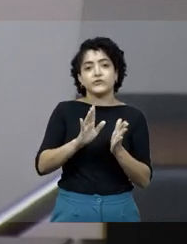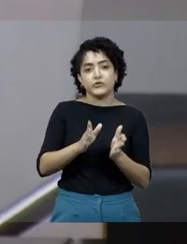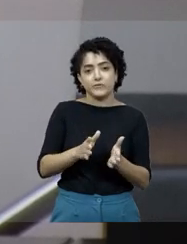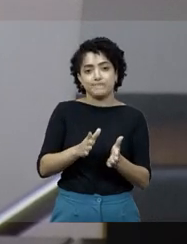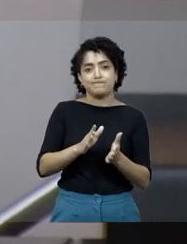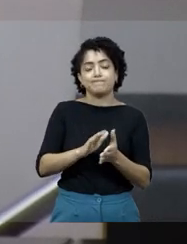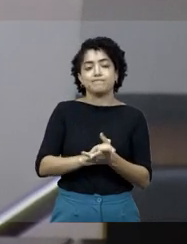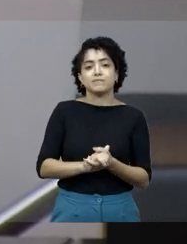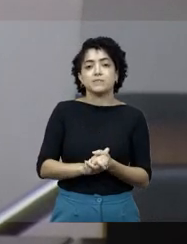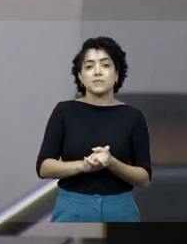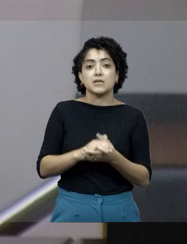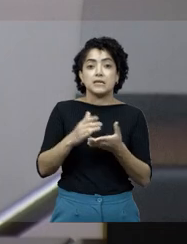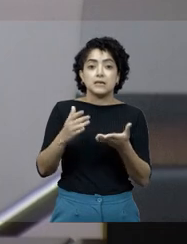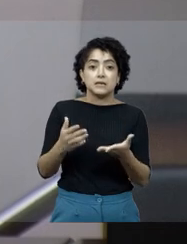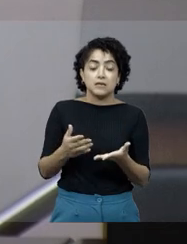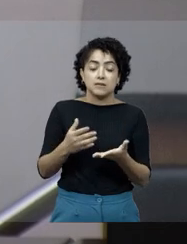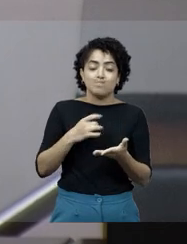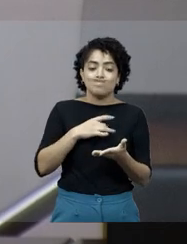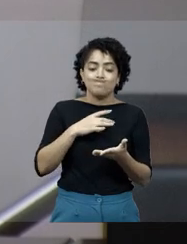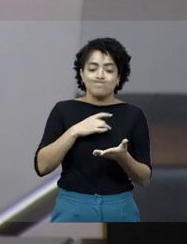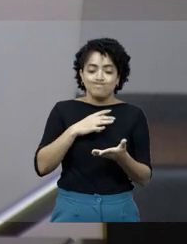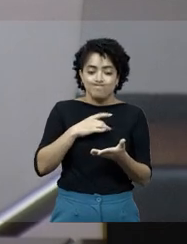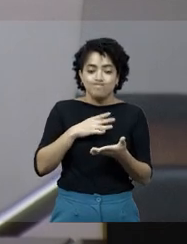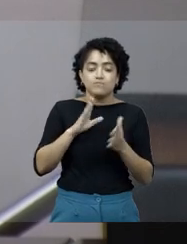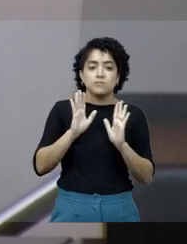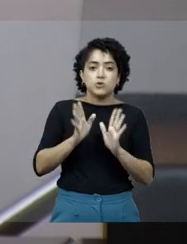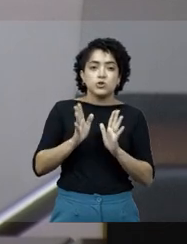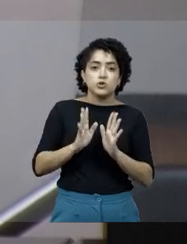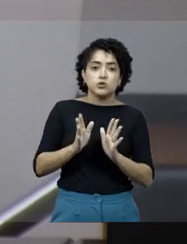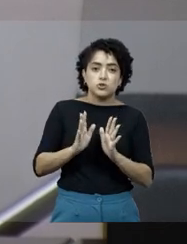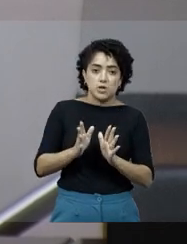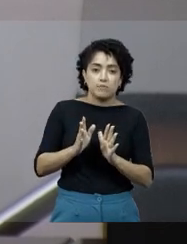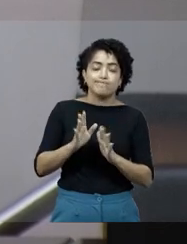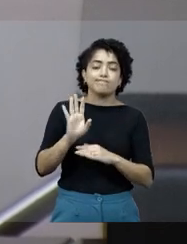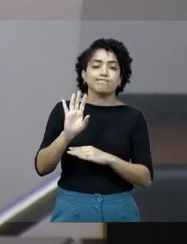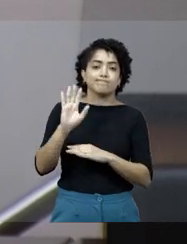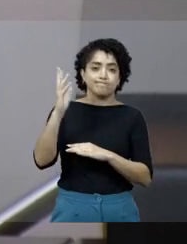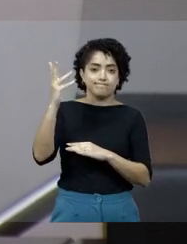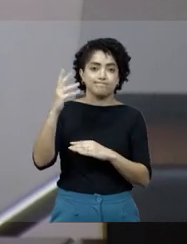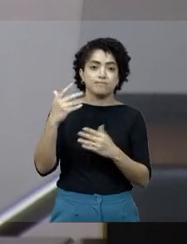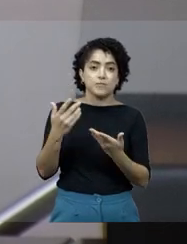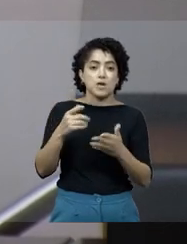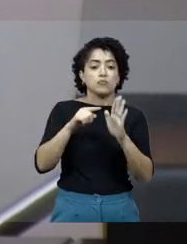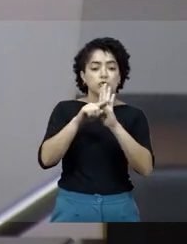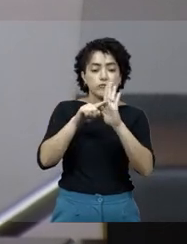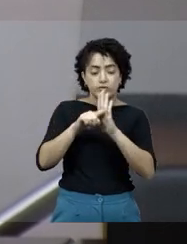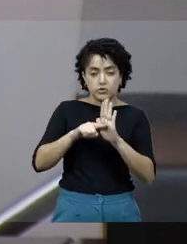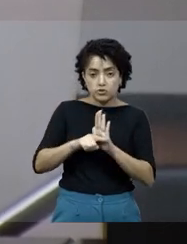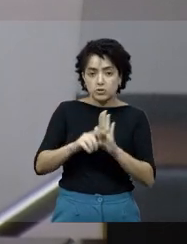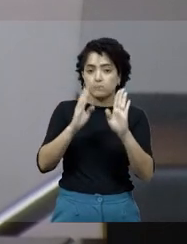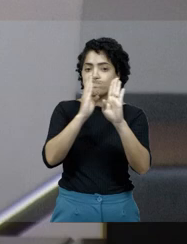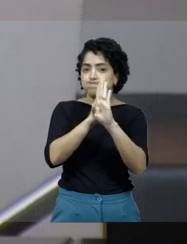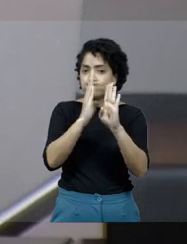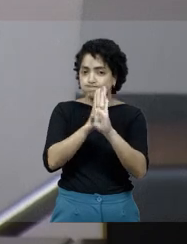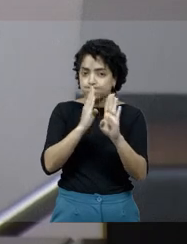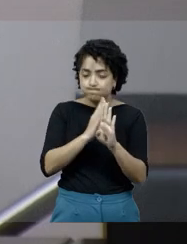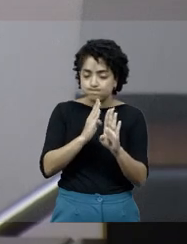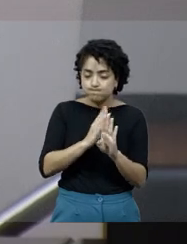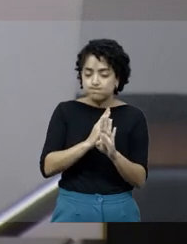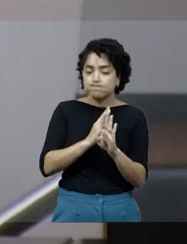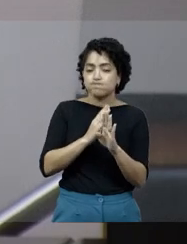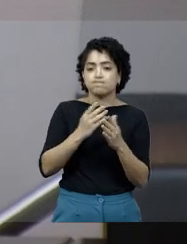Eu temo que, infelizmente, isso já possa ter acontecido. eu estou investigando mais casos e não